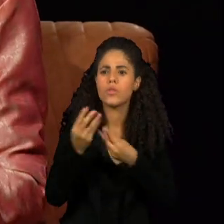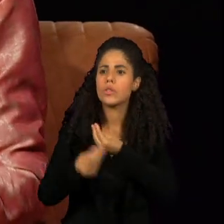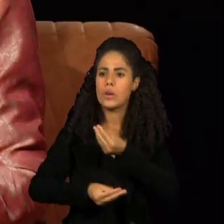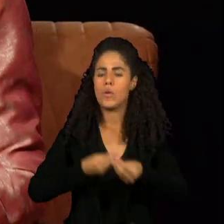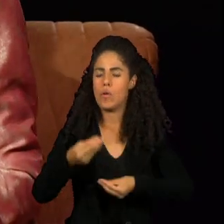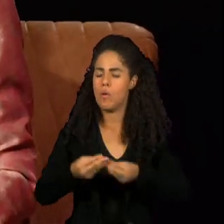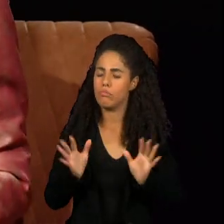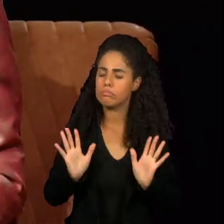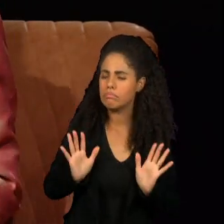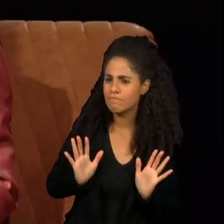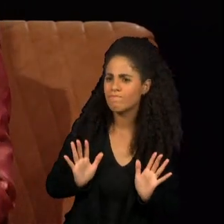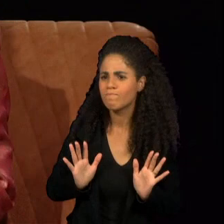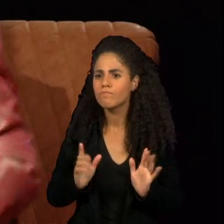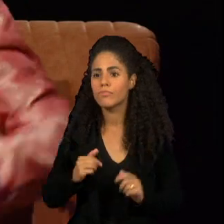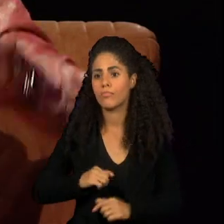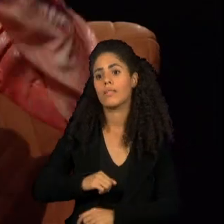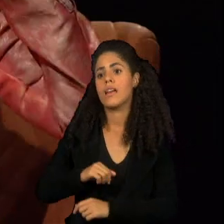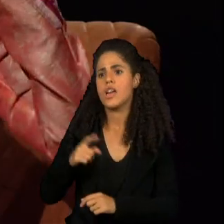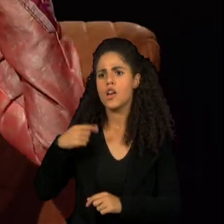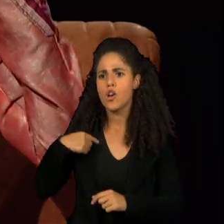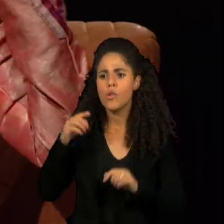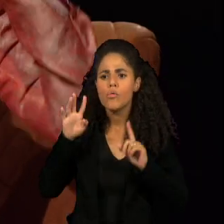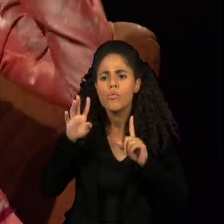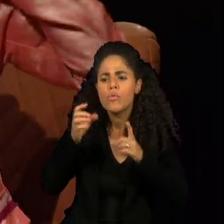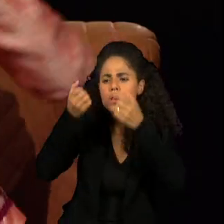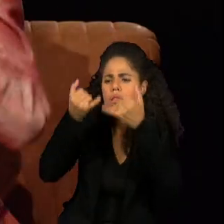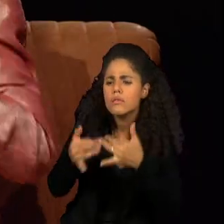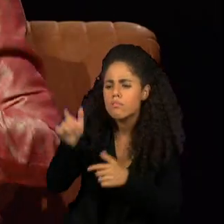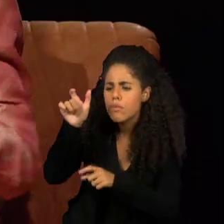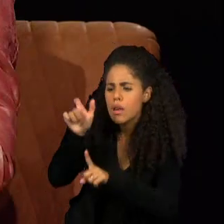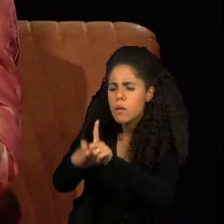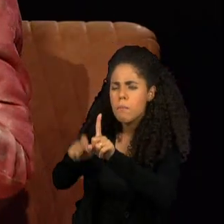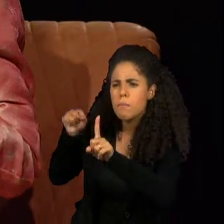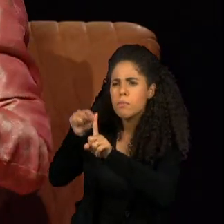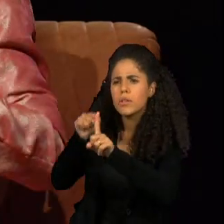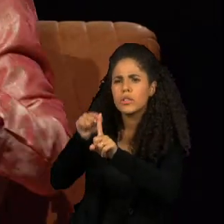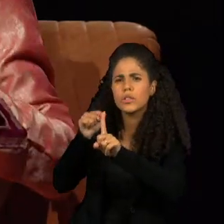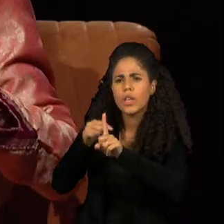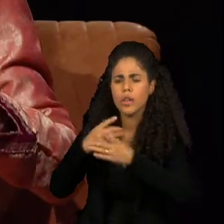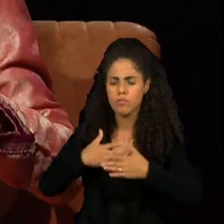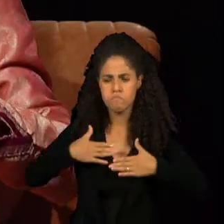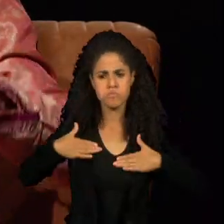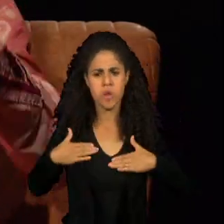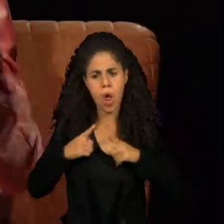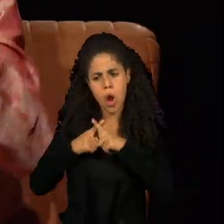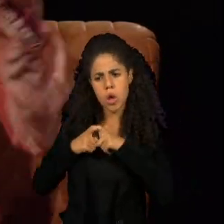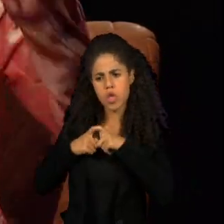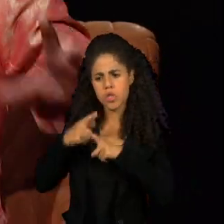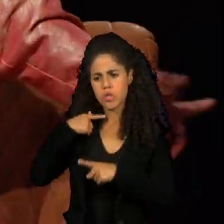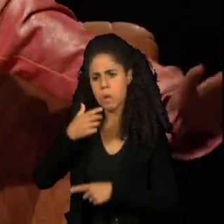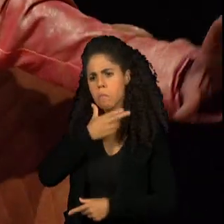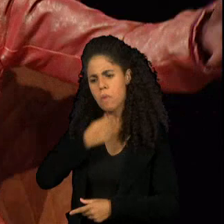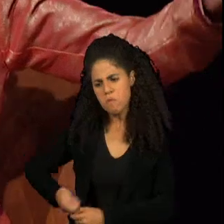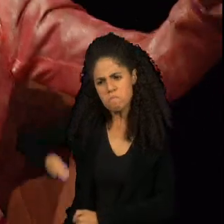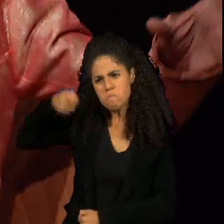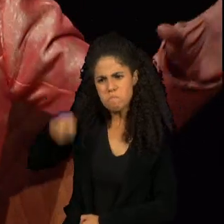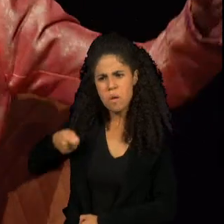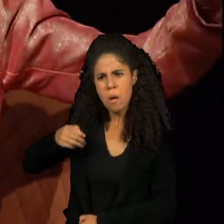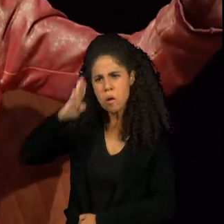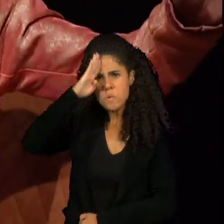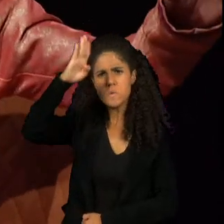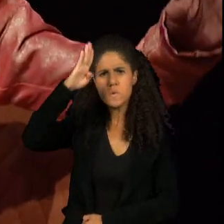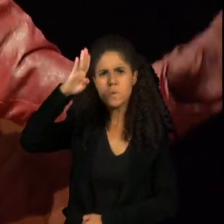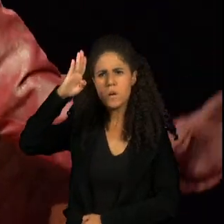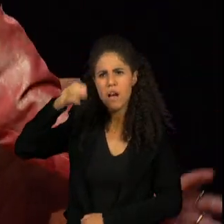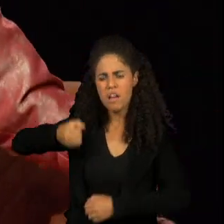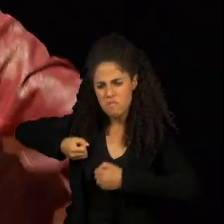o Jô diz para ela, né, o Dr. Fritz, todo vestido de nazista, você quer subir? Então suba. E jogou,